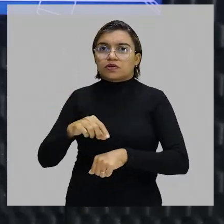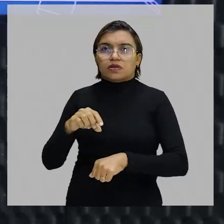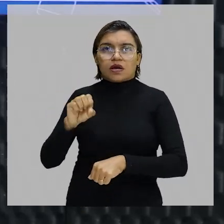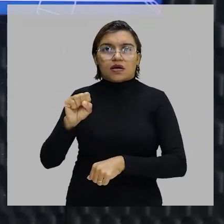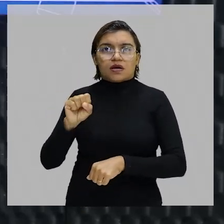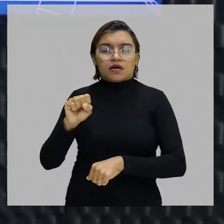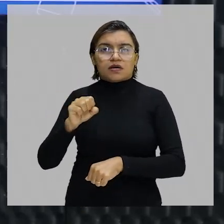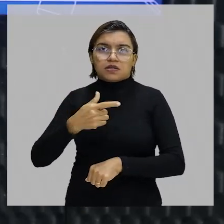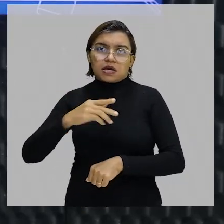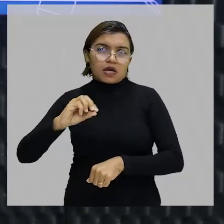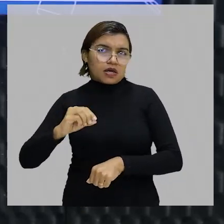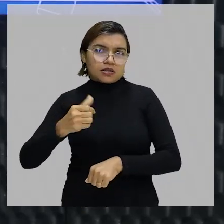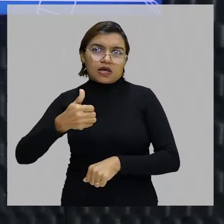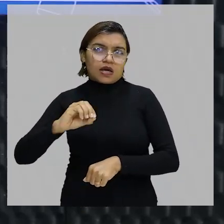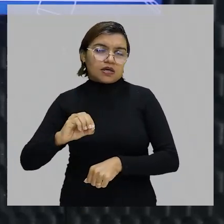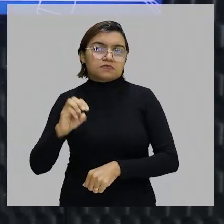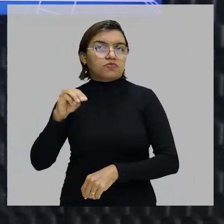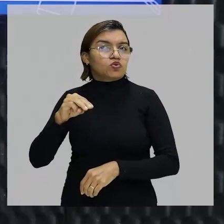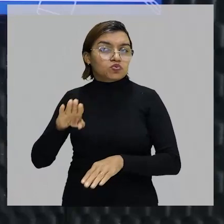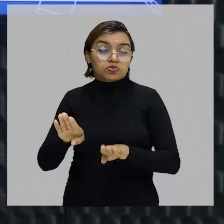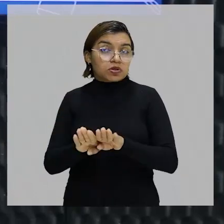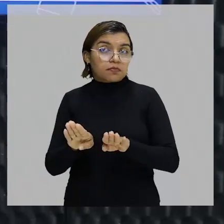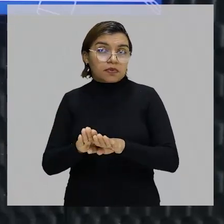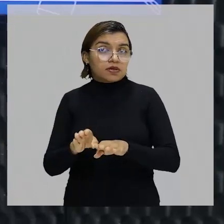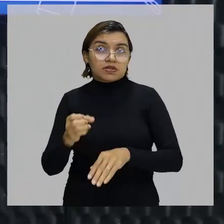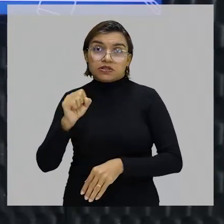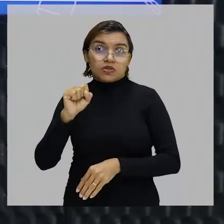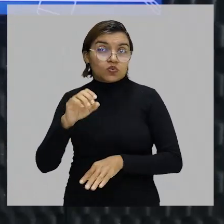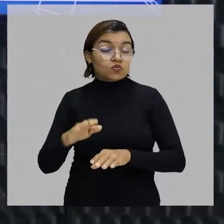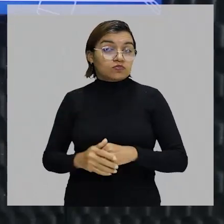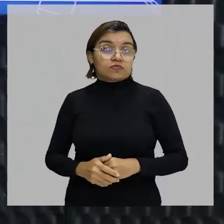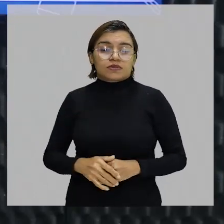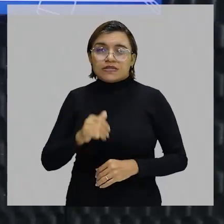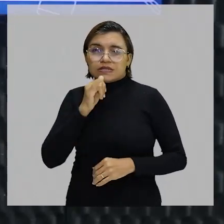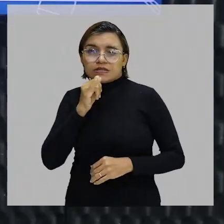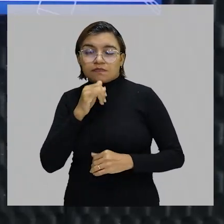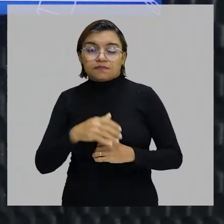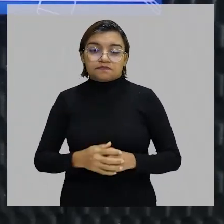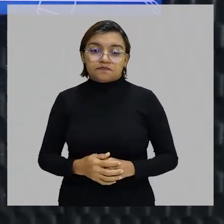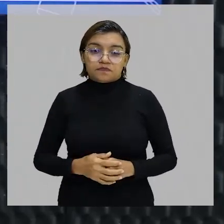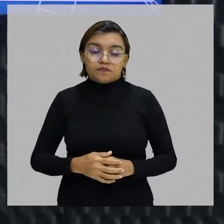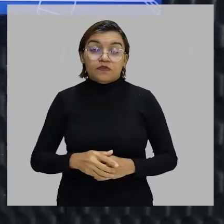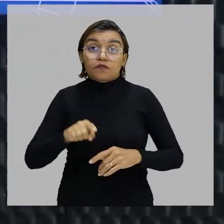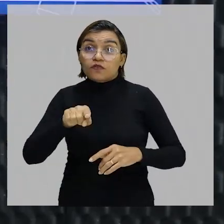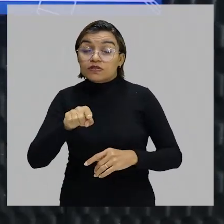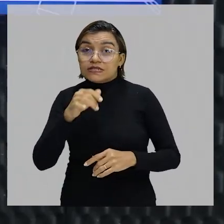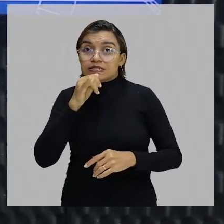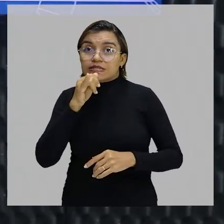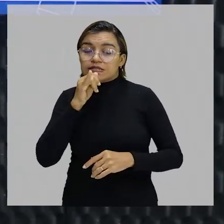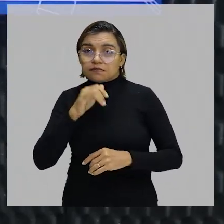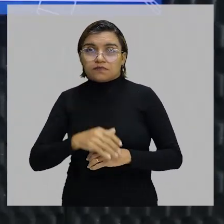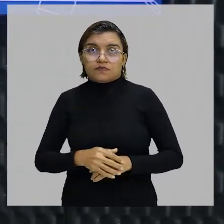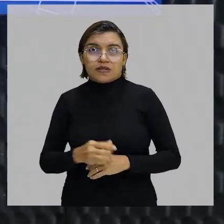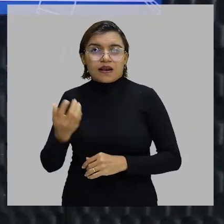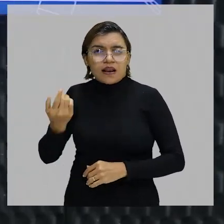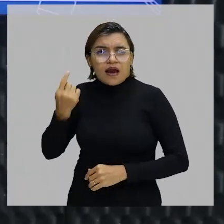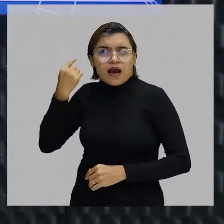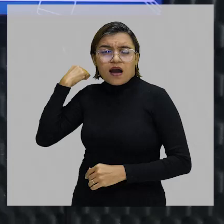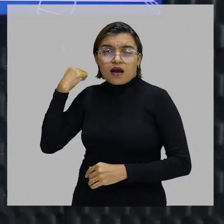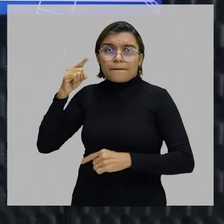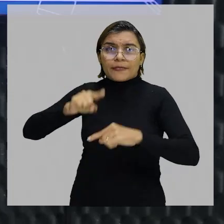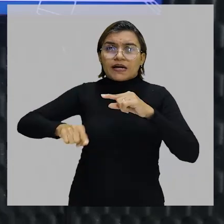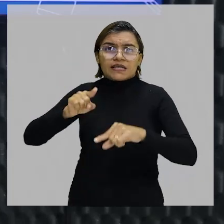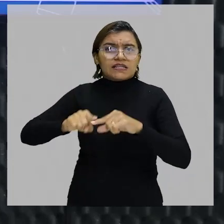O processo de criação da videoarte ela é muito mais perto do que você trabalha hoje do que você imagina. Porque se eles faziam com recursos